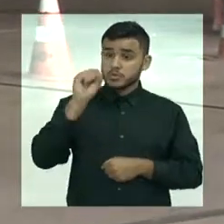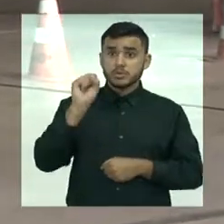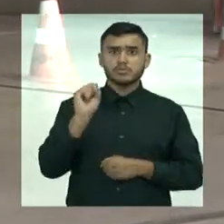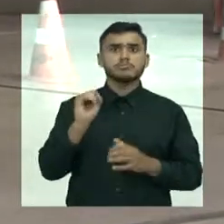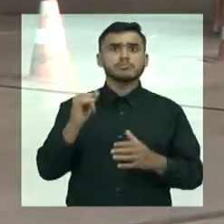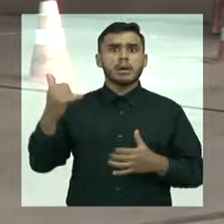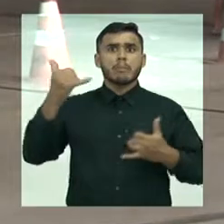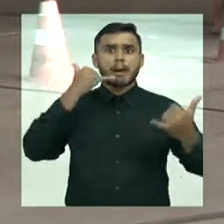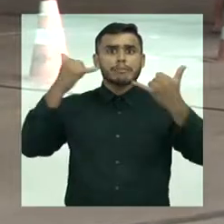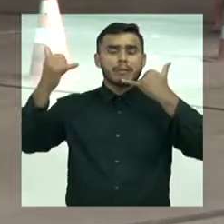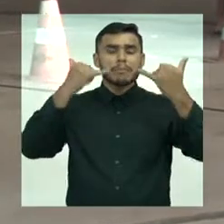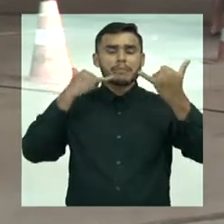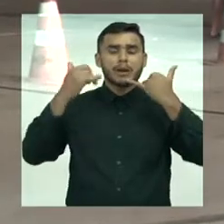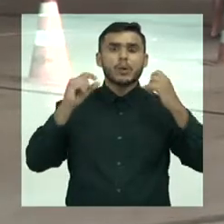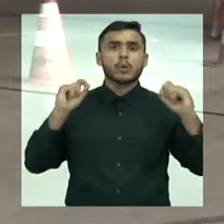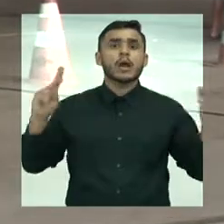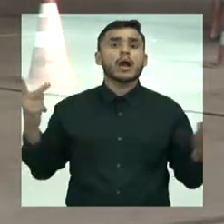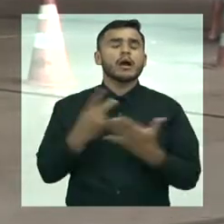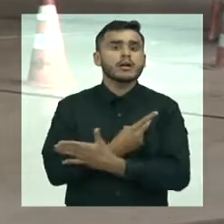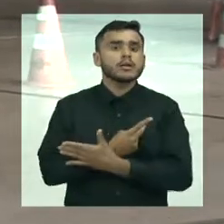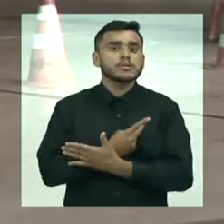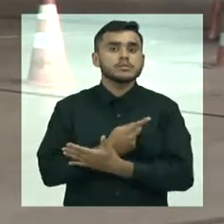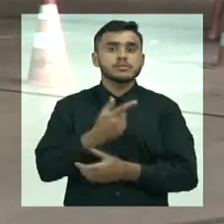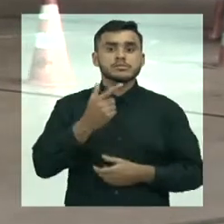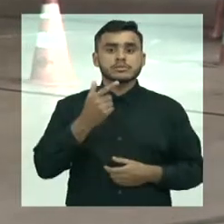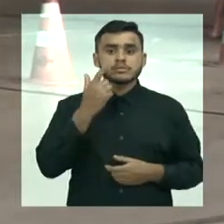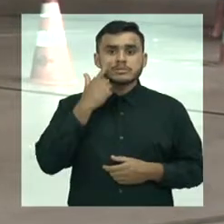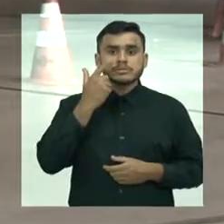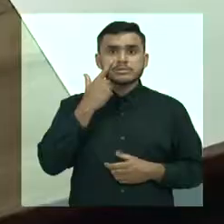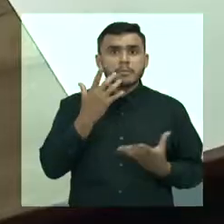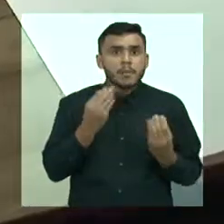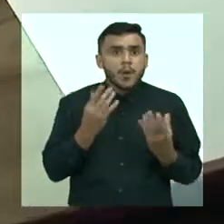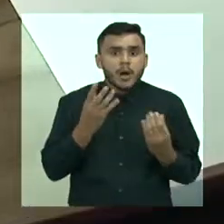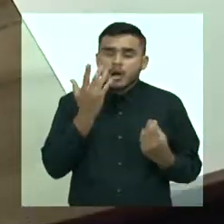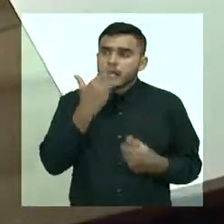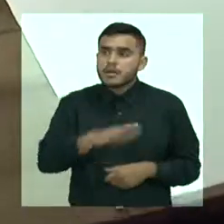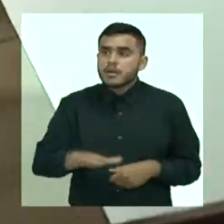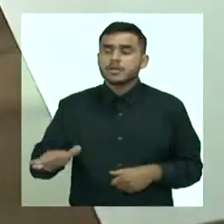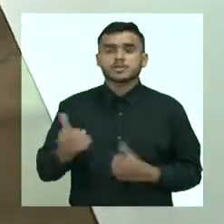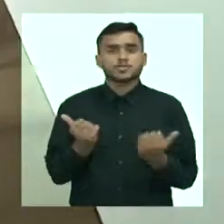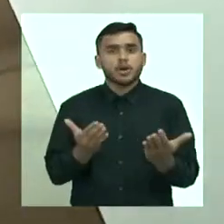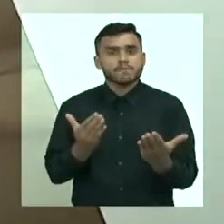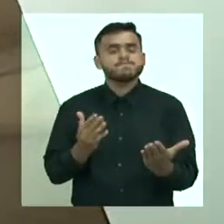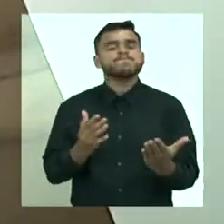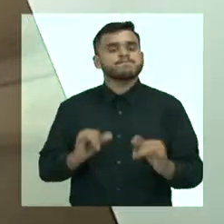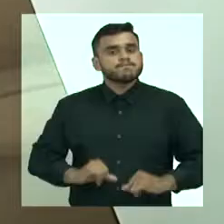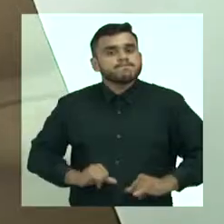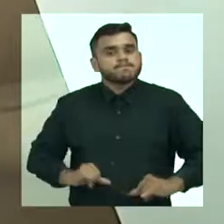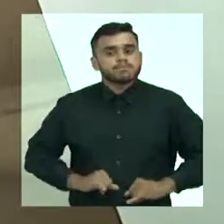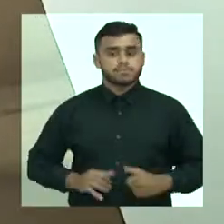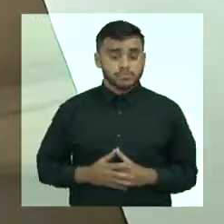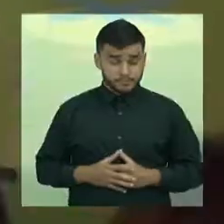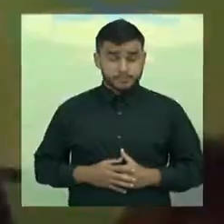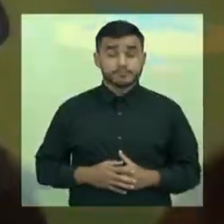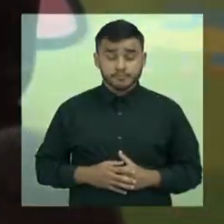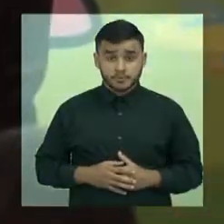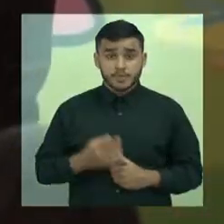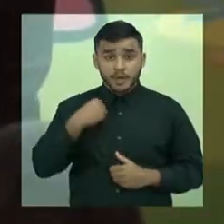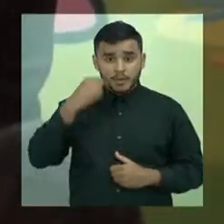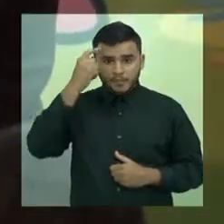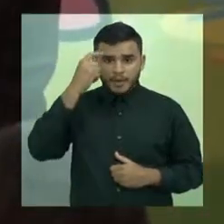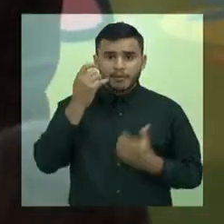de 76 mil denúncias envolvendo crianças e adolescentes. A ideia é combater ações de violência juvenil por meio